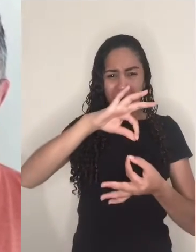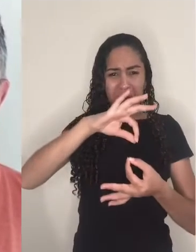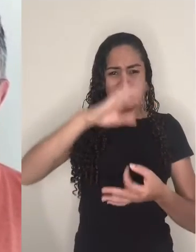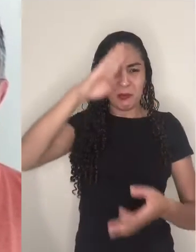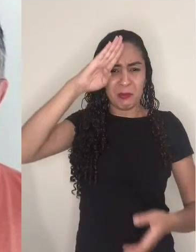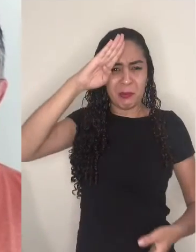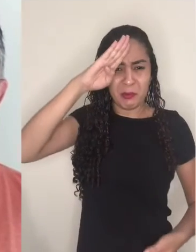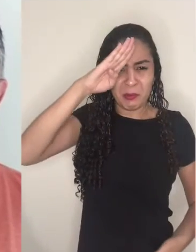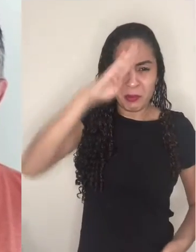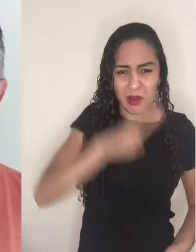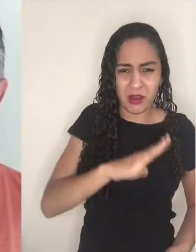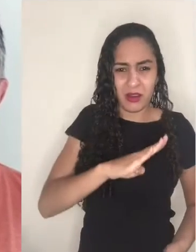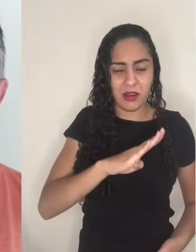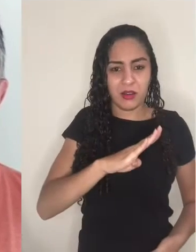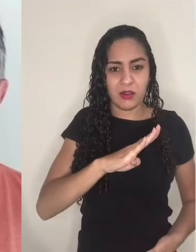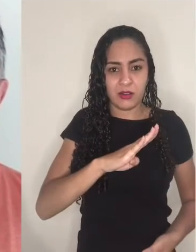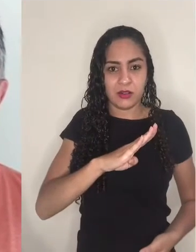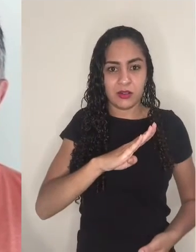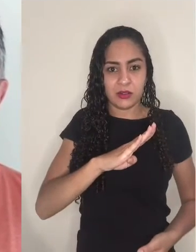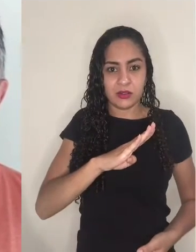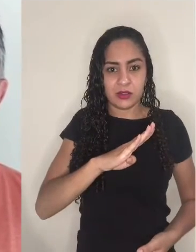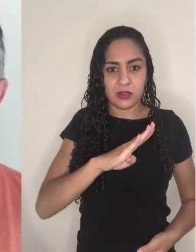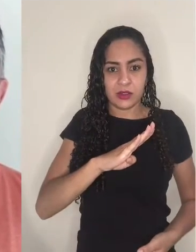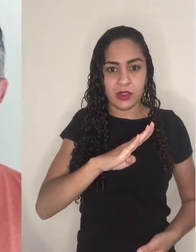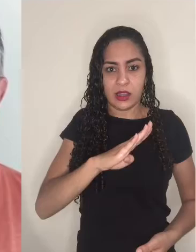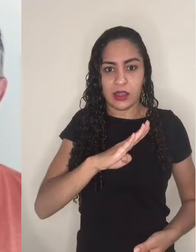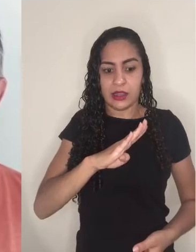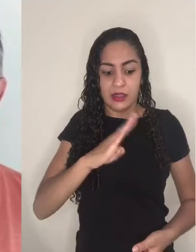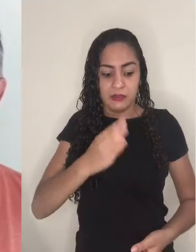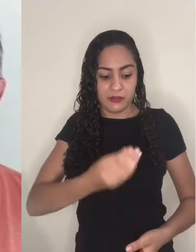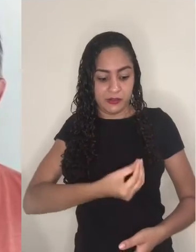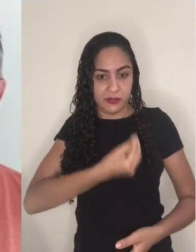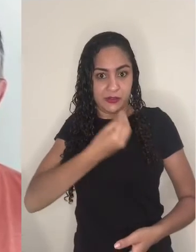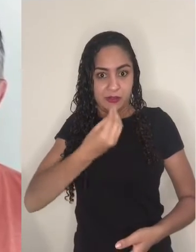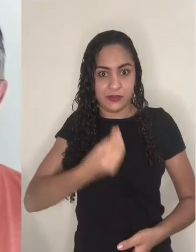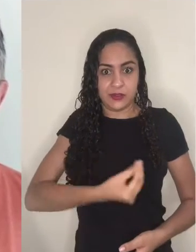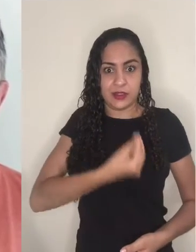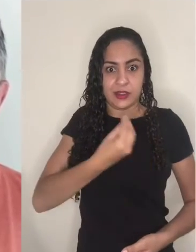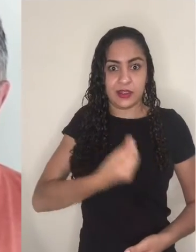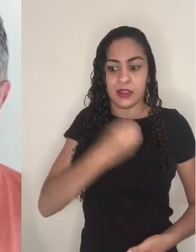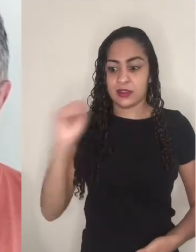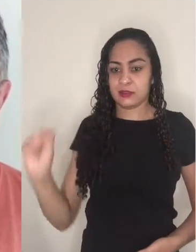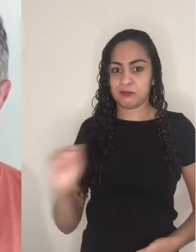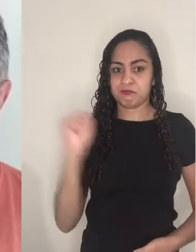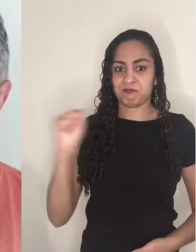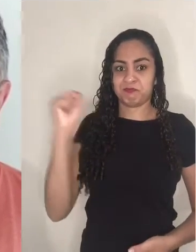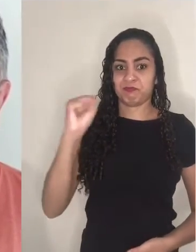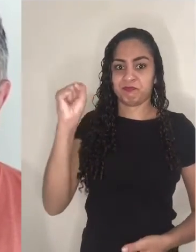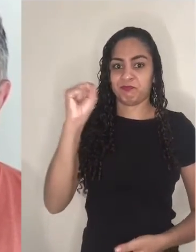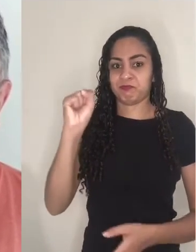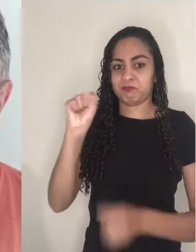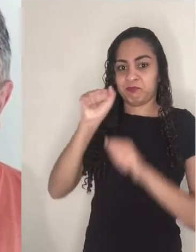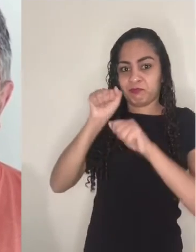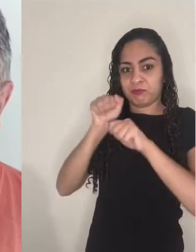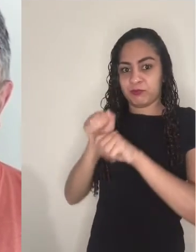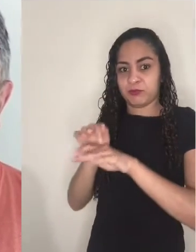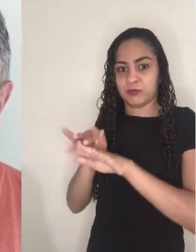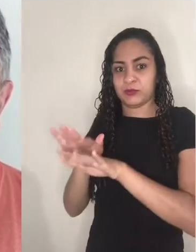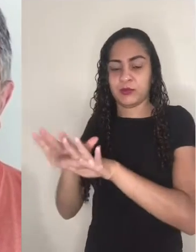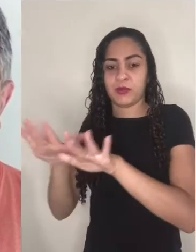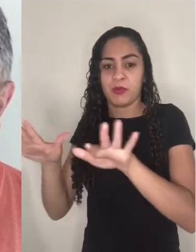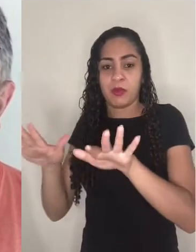Deus apossou-se de Saul. Primeiro livro de Samuel, capítulo 18. Visto, porém, que se